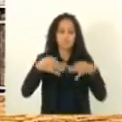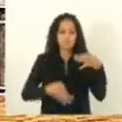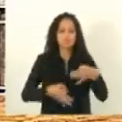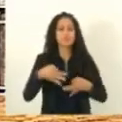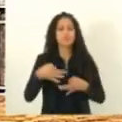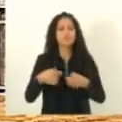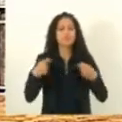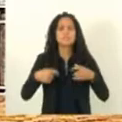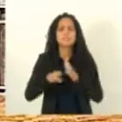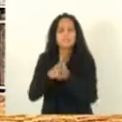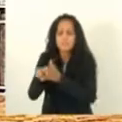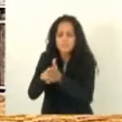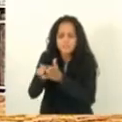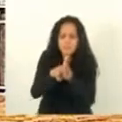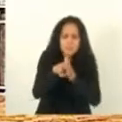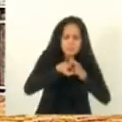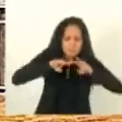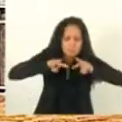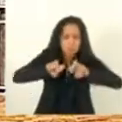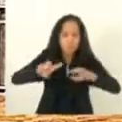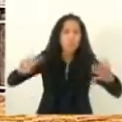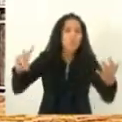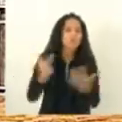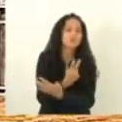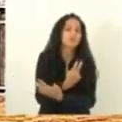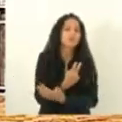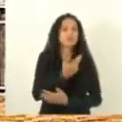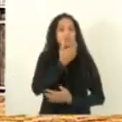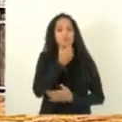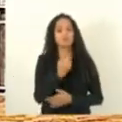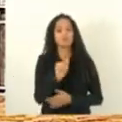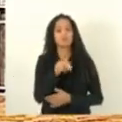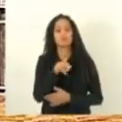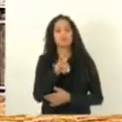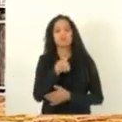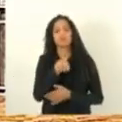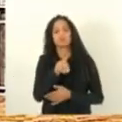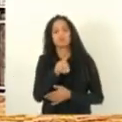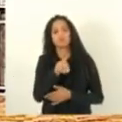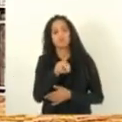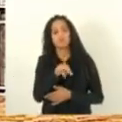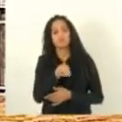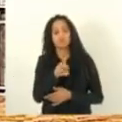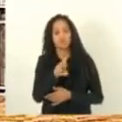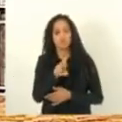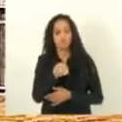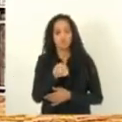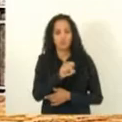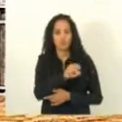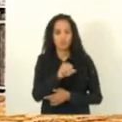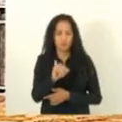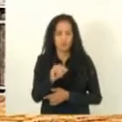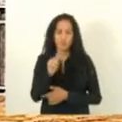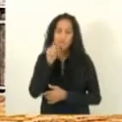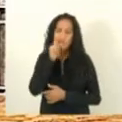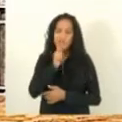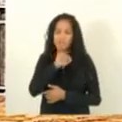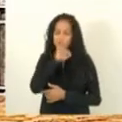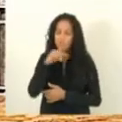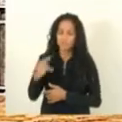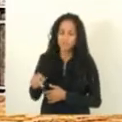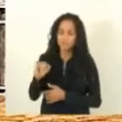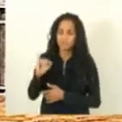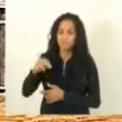precisamos investigar realmente o que aconteceu com o Antônio Rossi Simões, né, a mãe dele, a Ingrid Rossi,